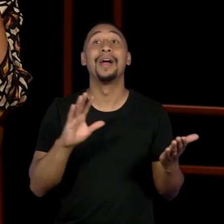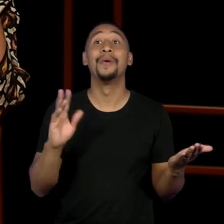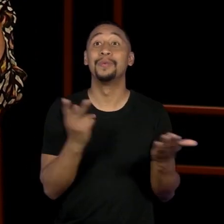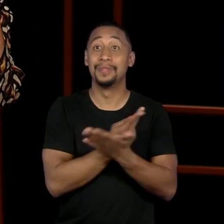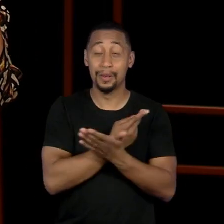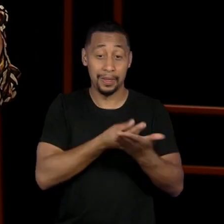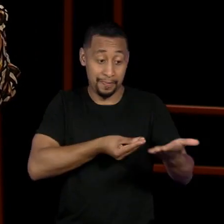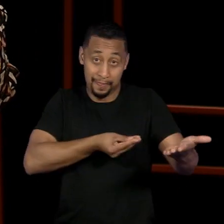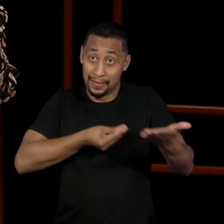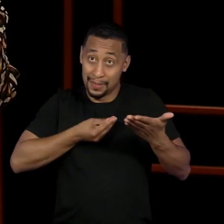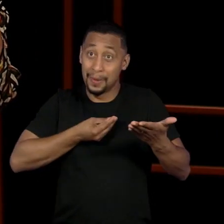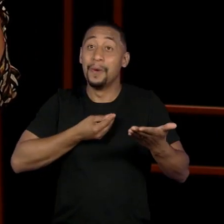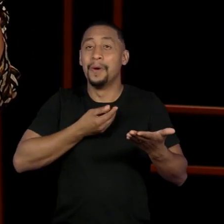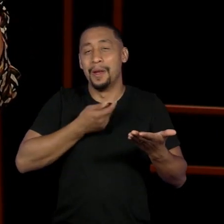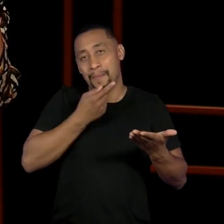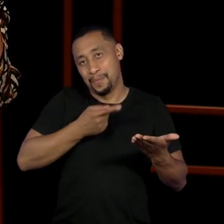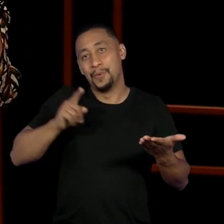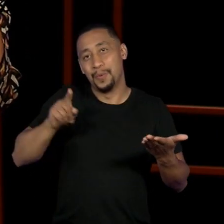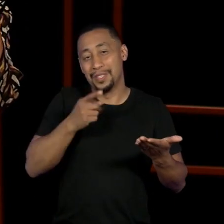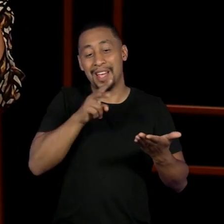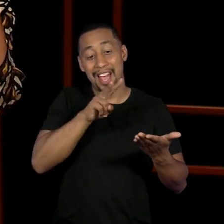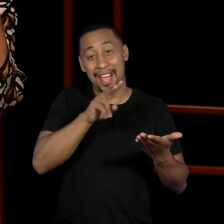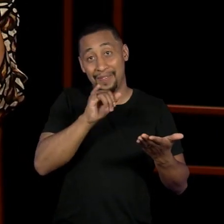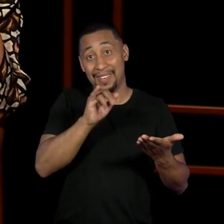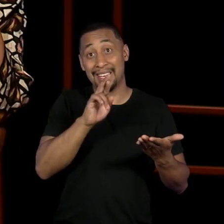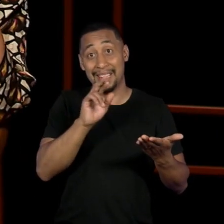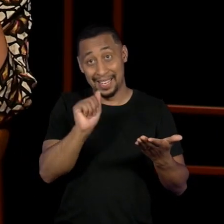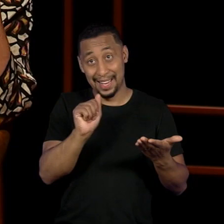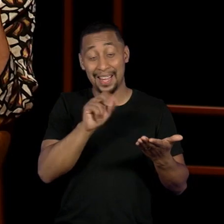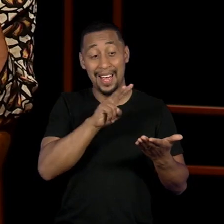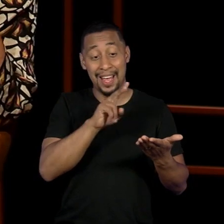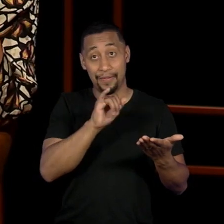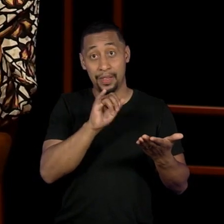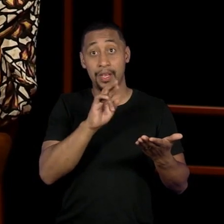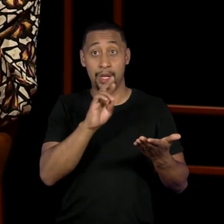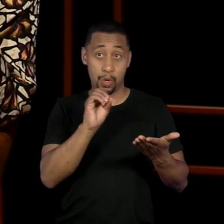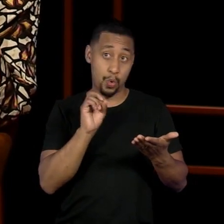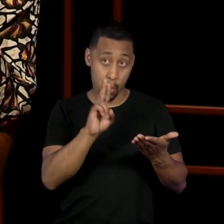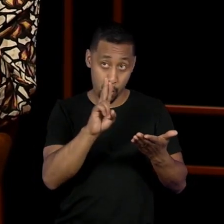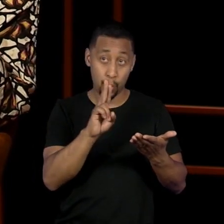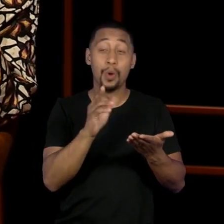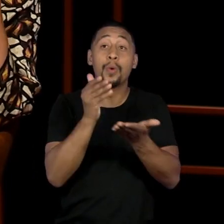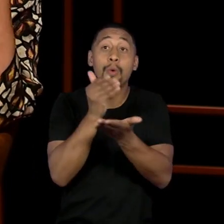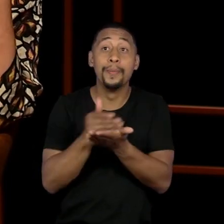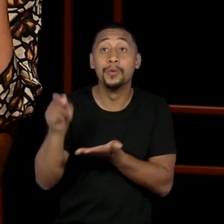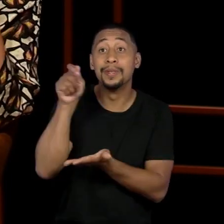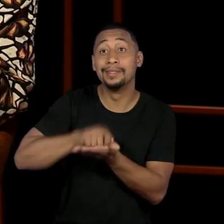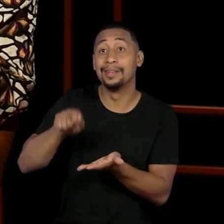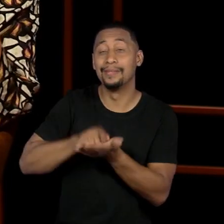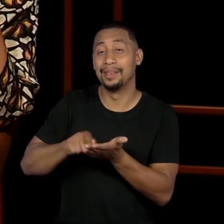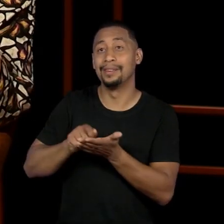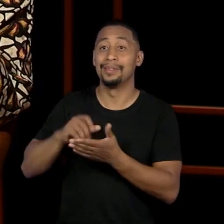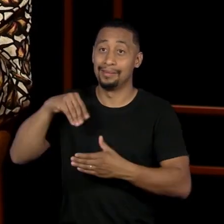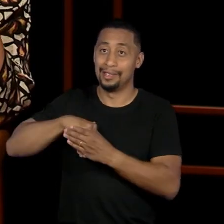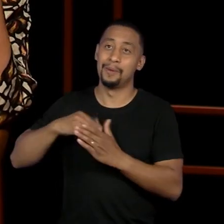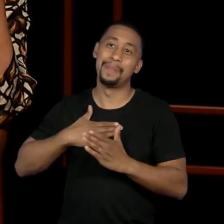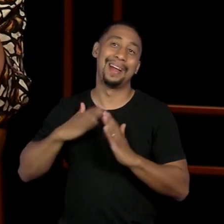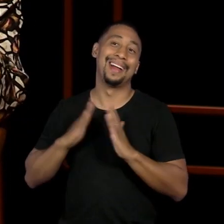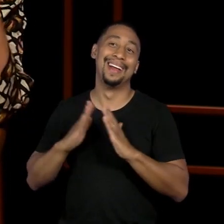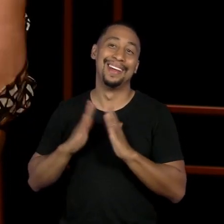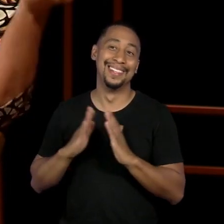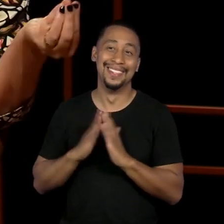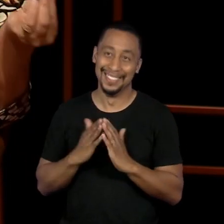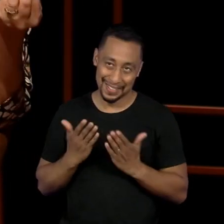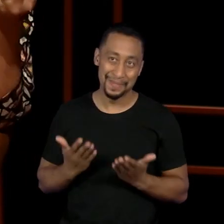foi feito lá em casa, ou pelo menos começou a ser esboçado lá em casa. E o Cleiton deixou,